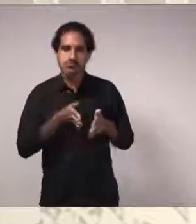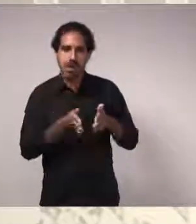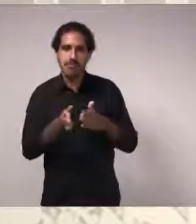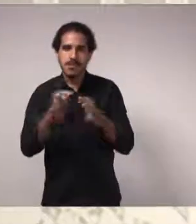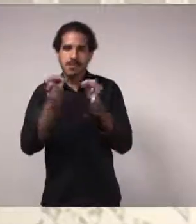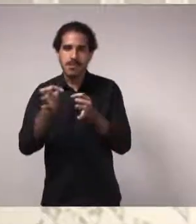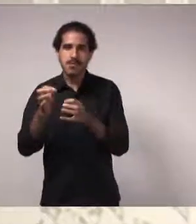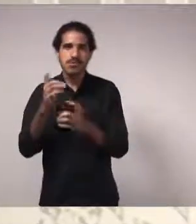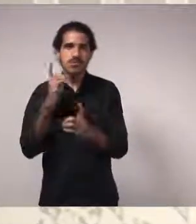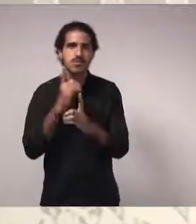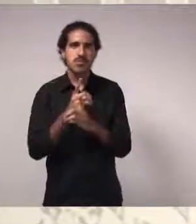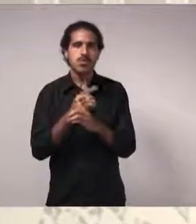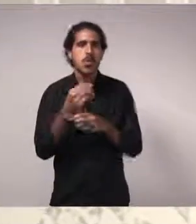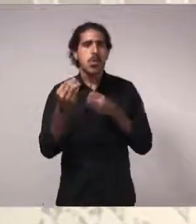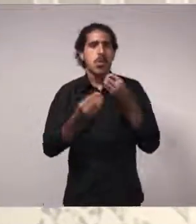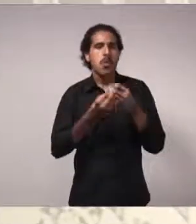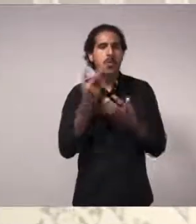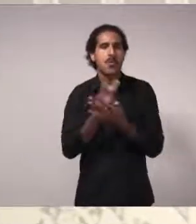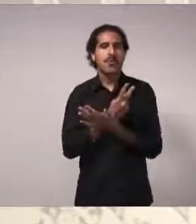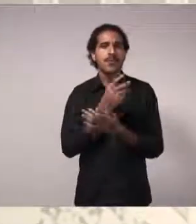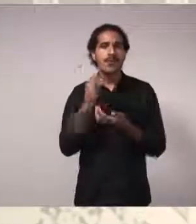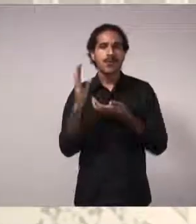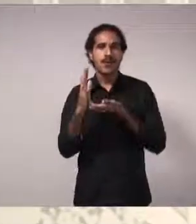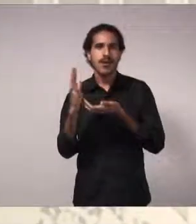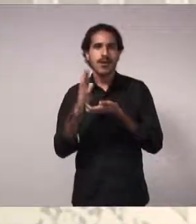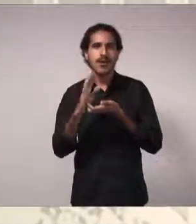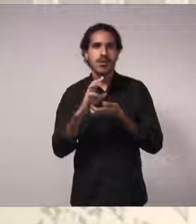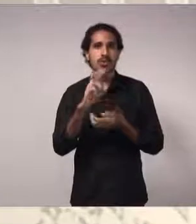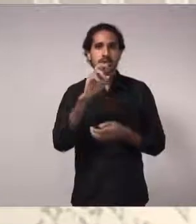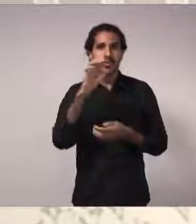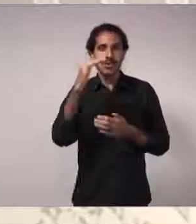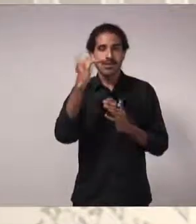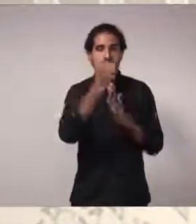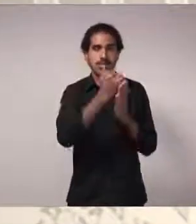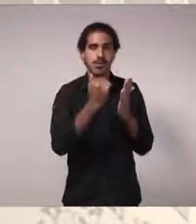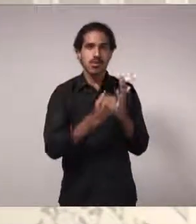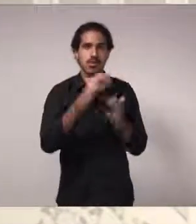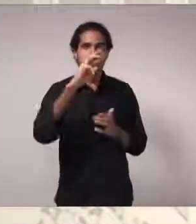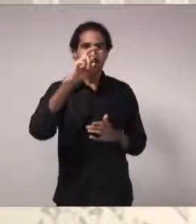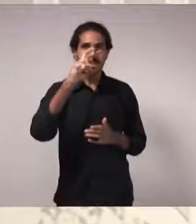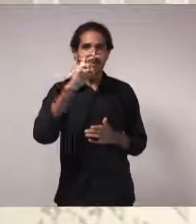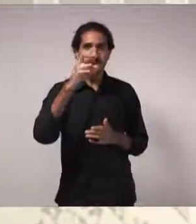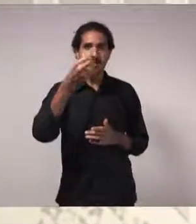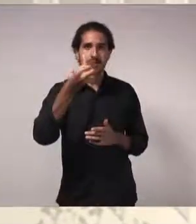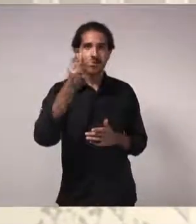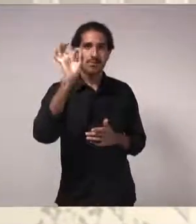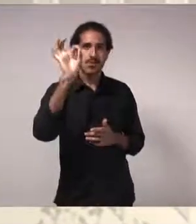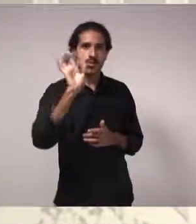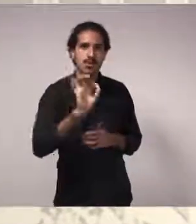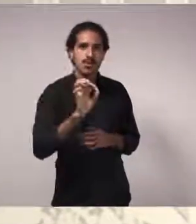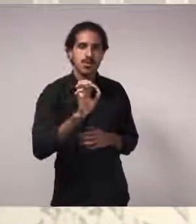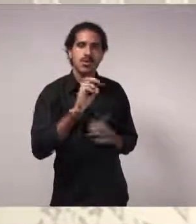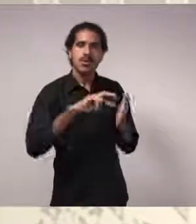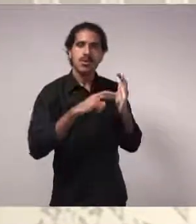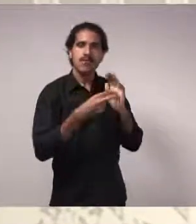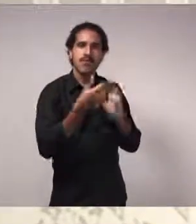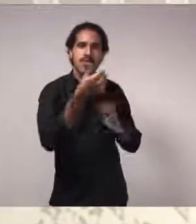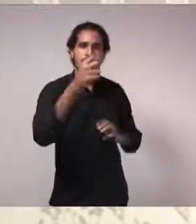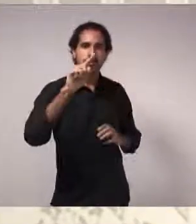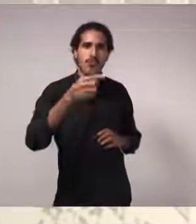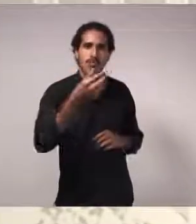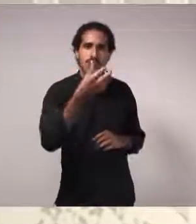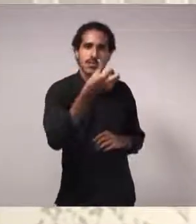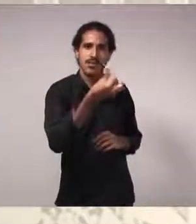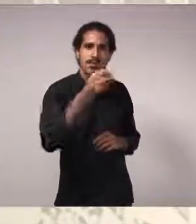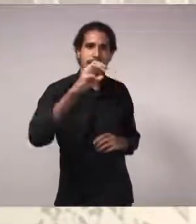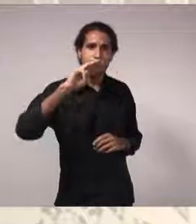como é que a Câmara fez isso? Consegui reduzir 56% o consumo em 15 anos, foram 1.600.000 metros